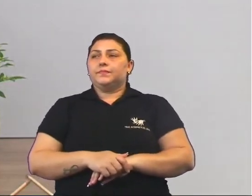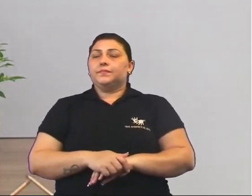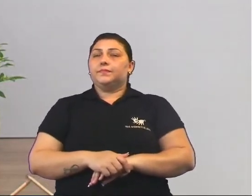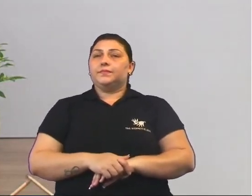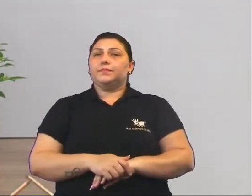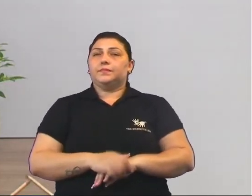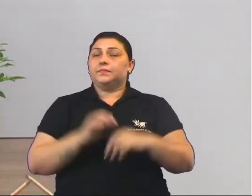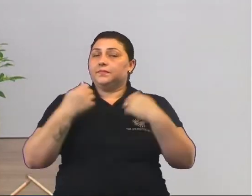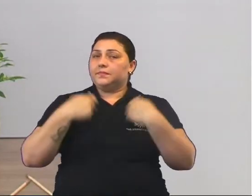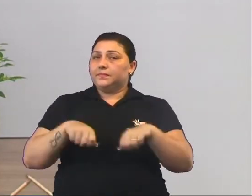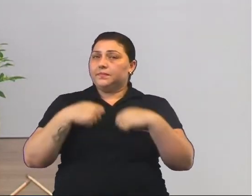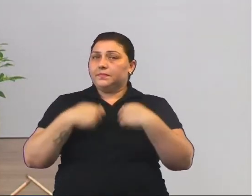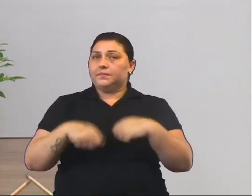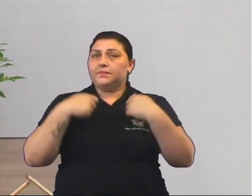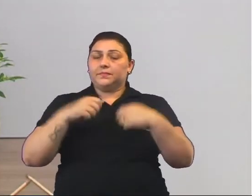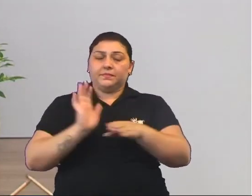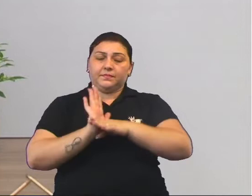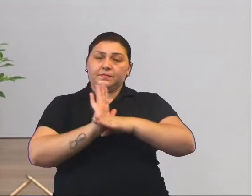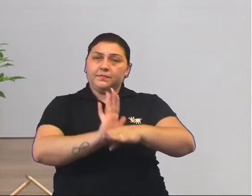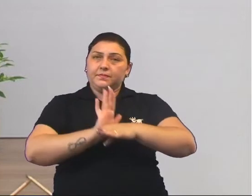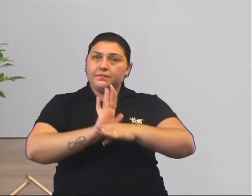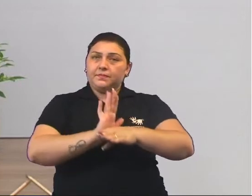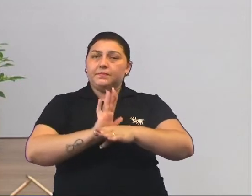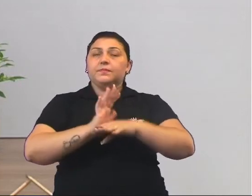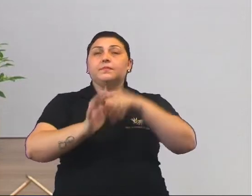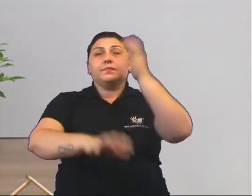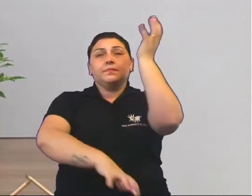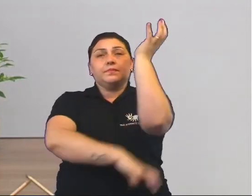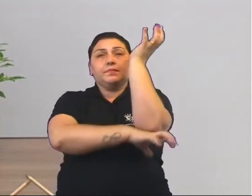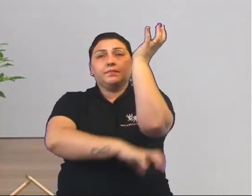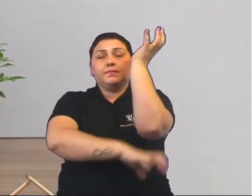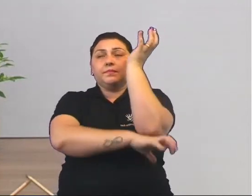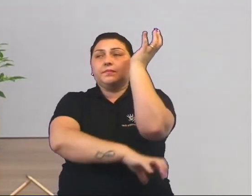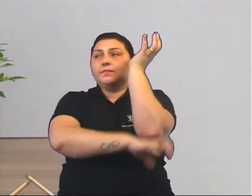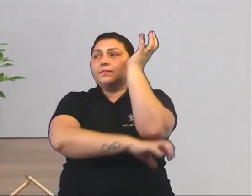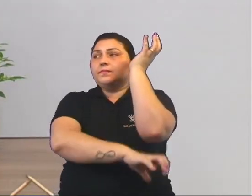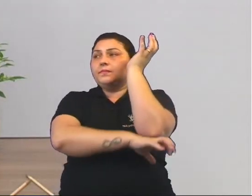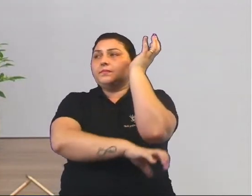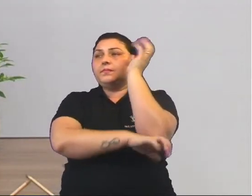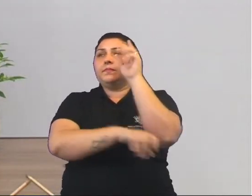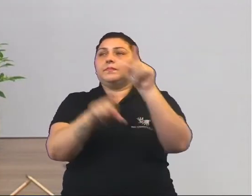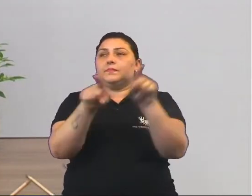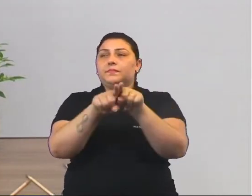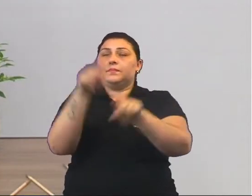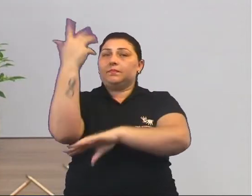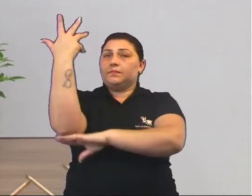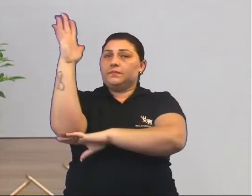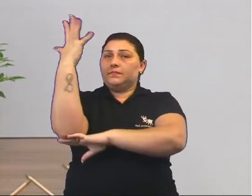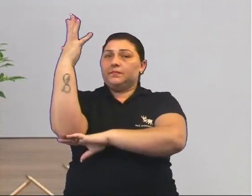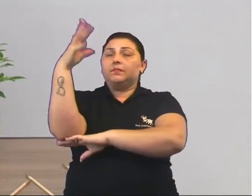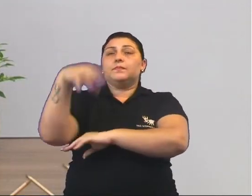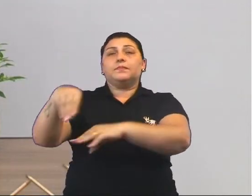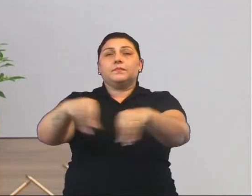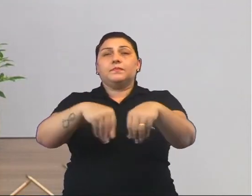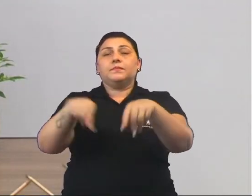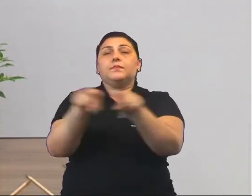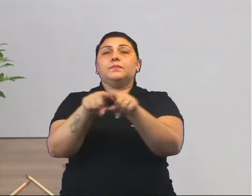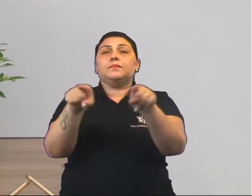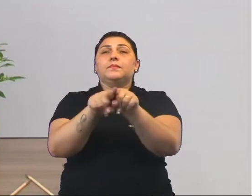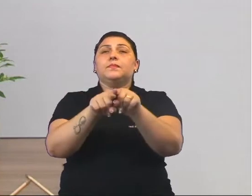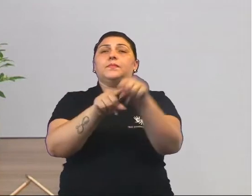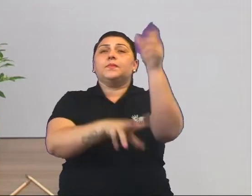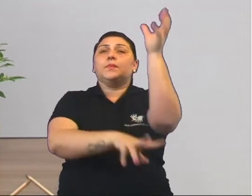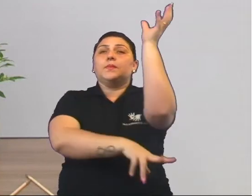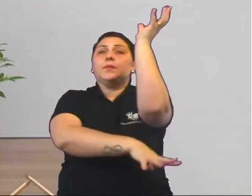uma parte que precisa da outra. A raiz vai segurar, além de segurar, A planta na terra também vai